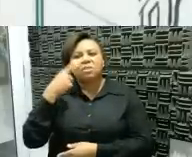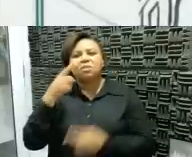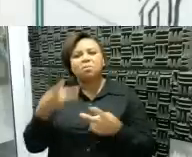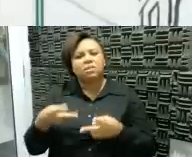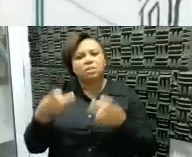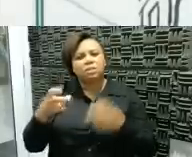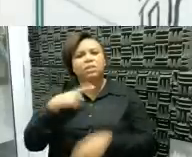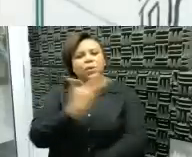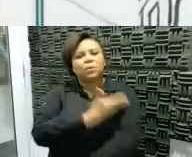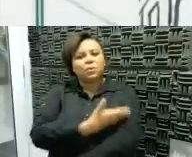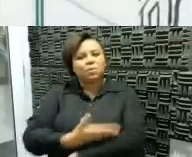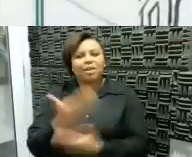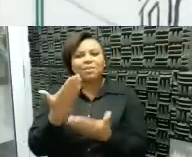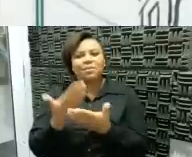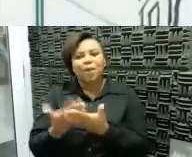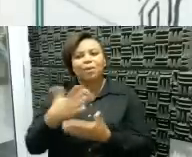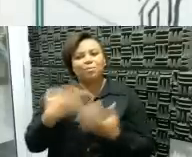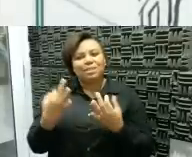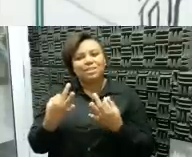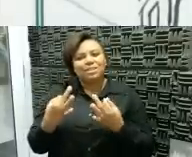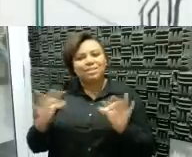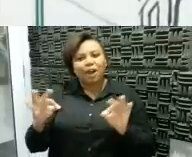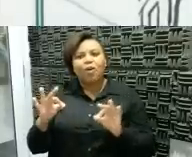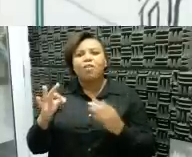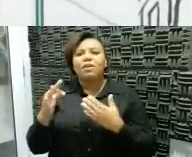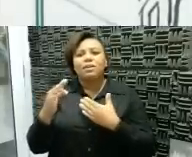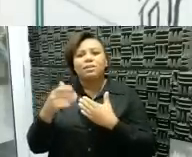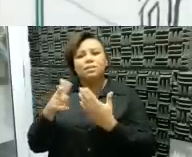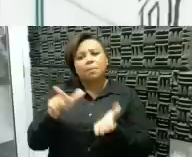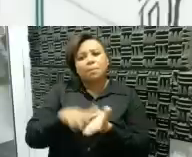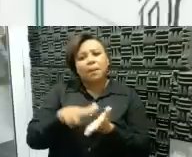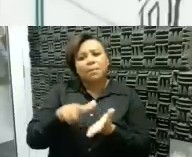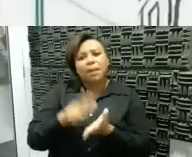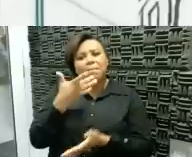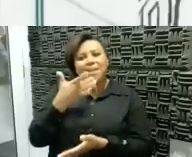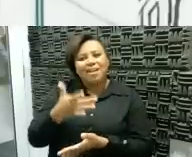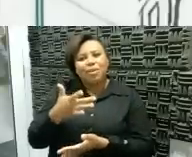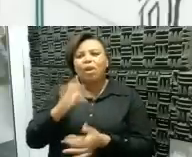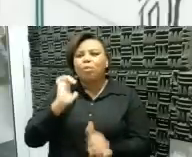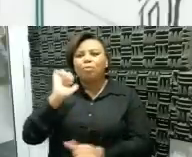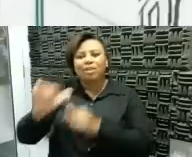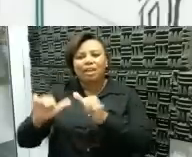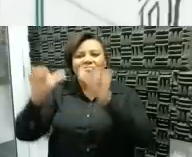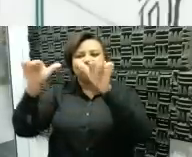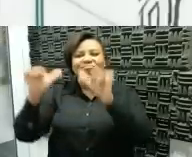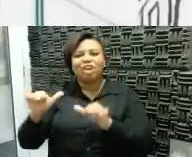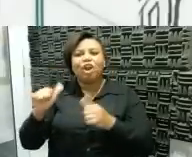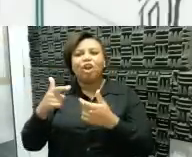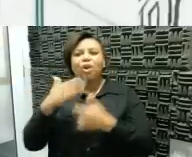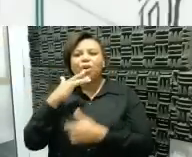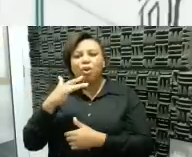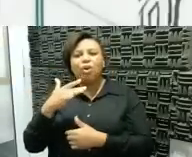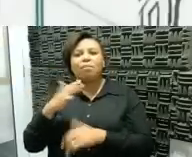do me salva que esse papel não é branco ele é um papel de cor Marfim pras pessoas que têm fotofobia Ou baixa visão